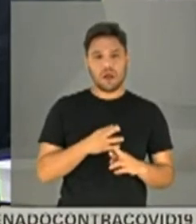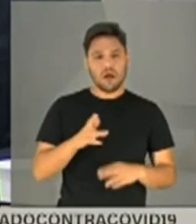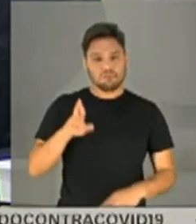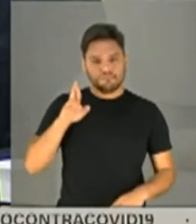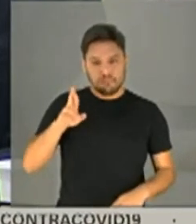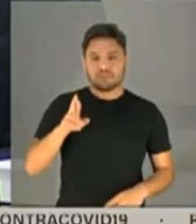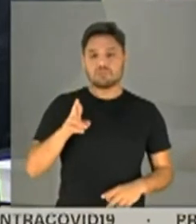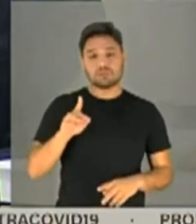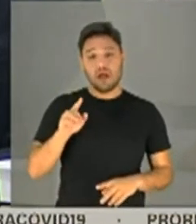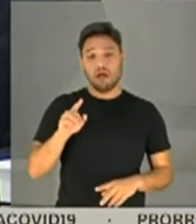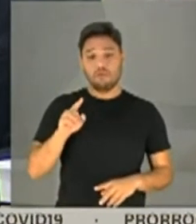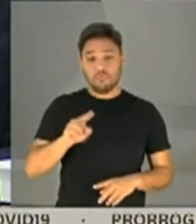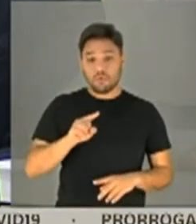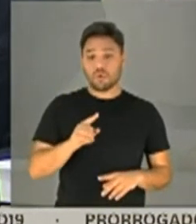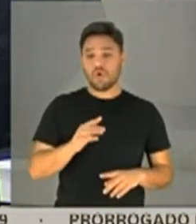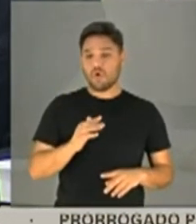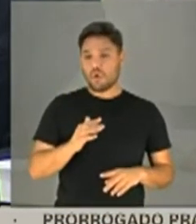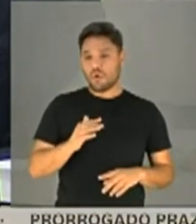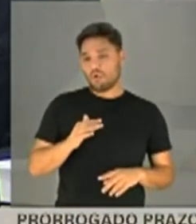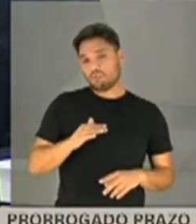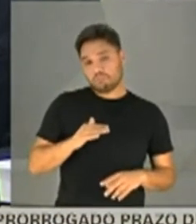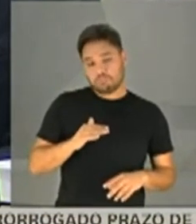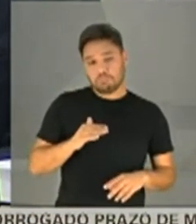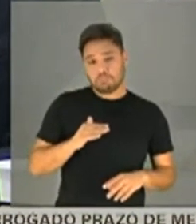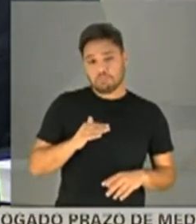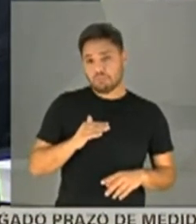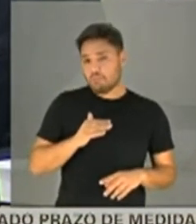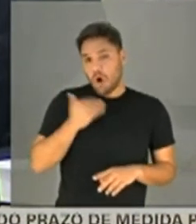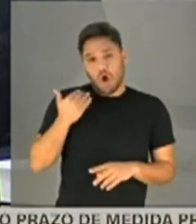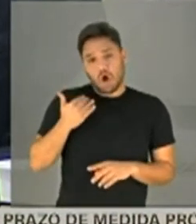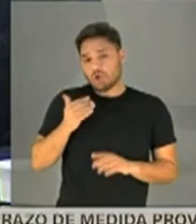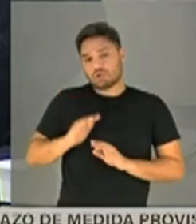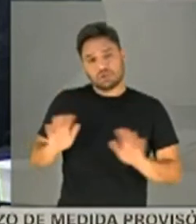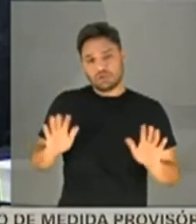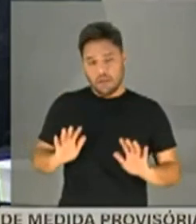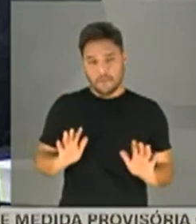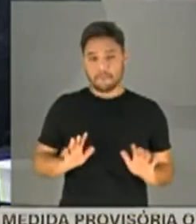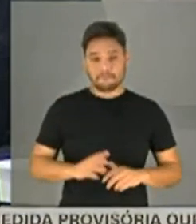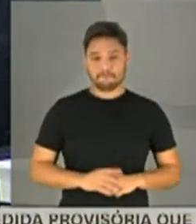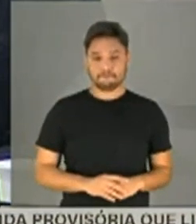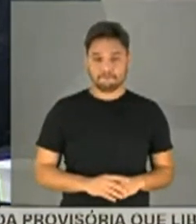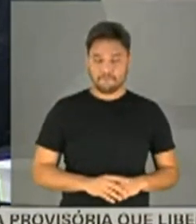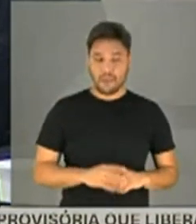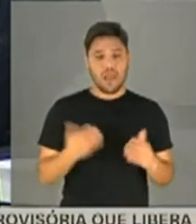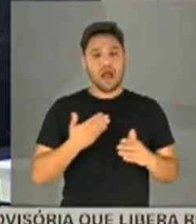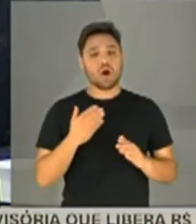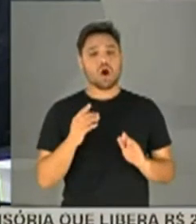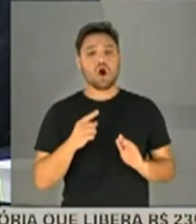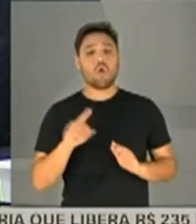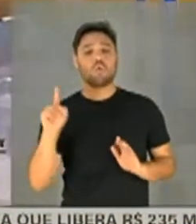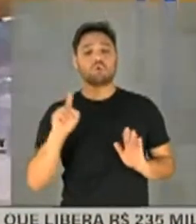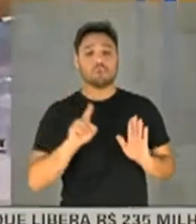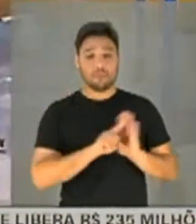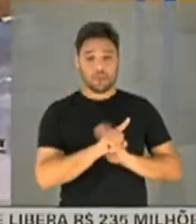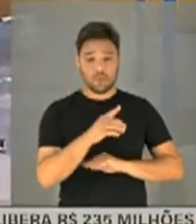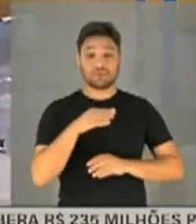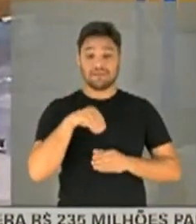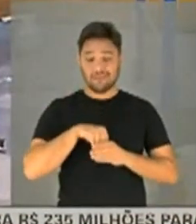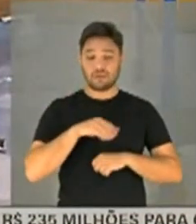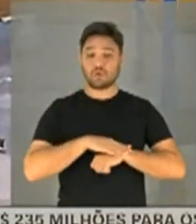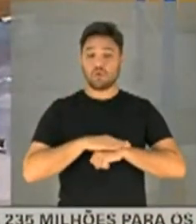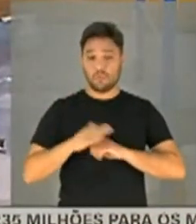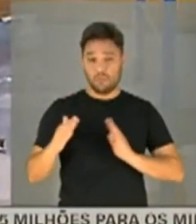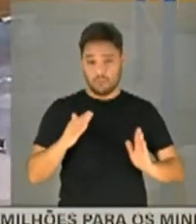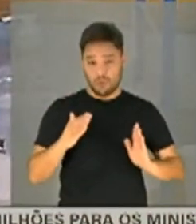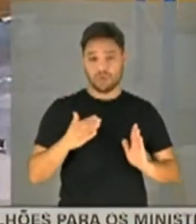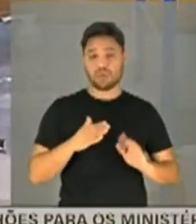estar causando a morbidade de nenhuma pessoa, muito pelo contrário. Ok. Para encerrar, dentro do meu tempo,